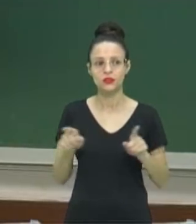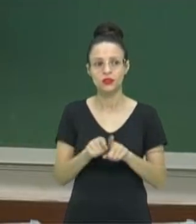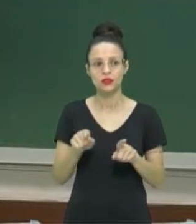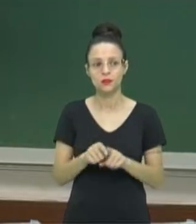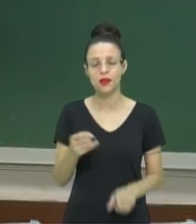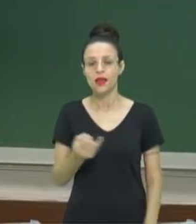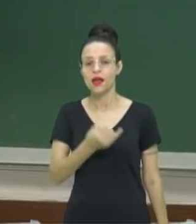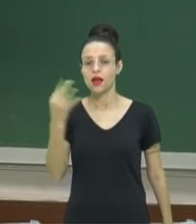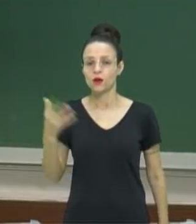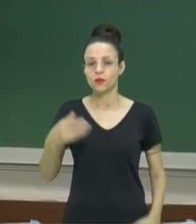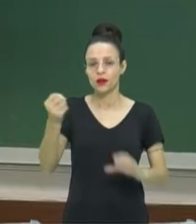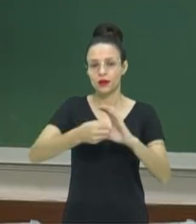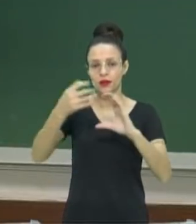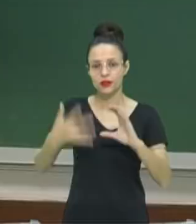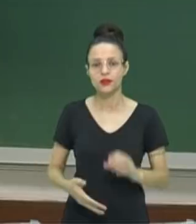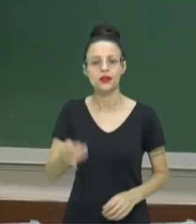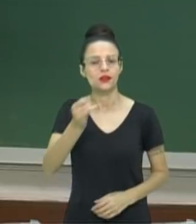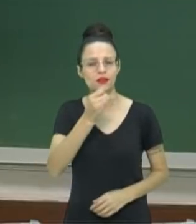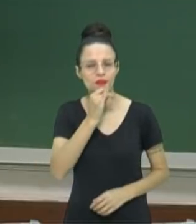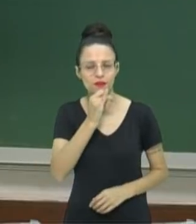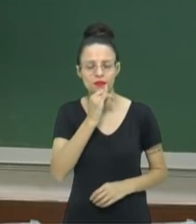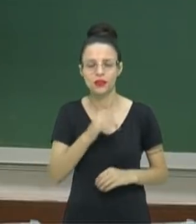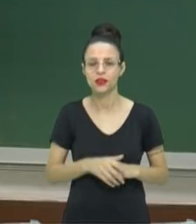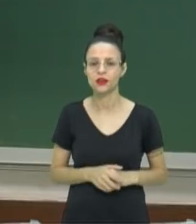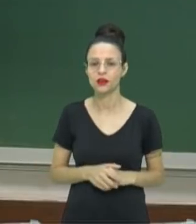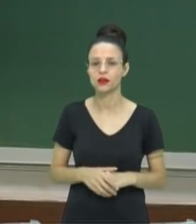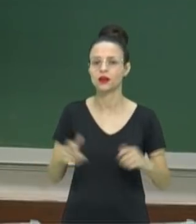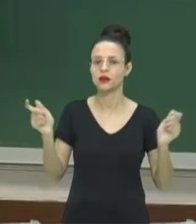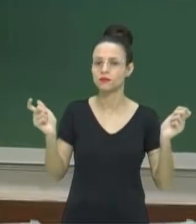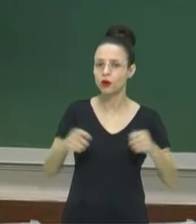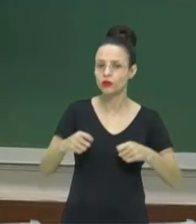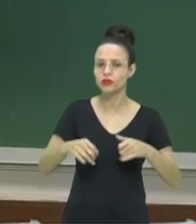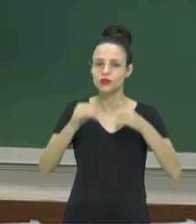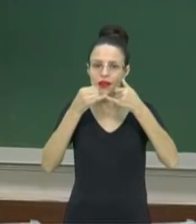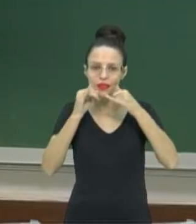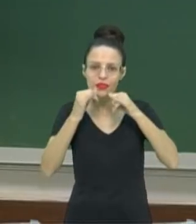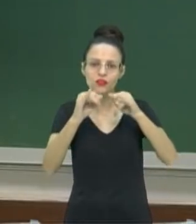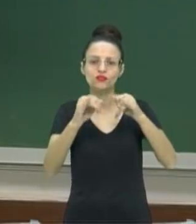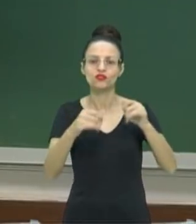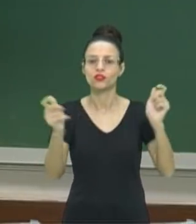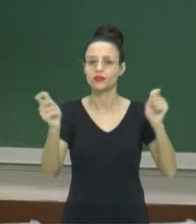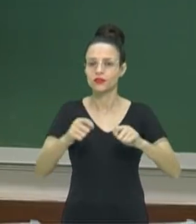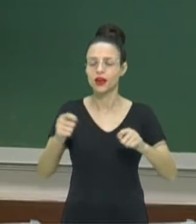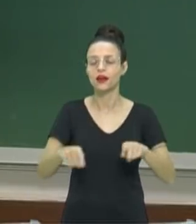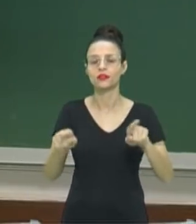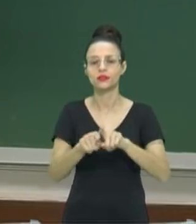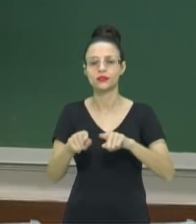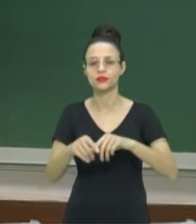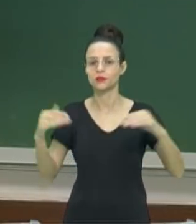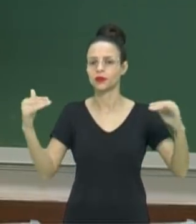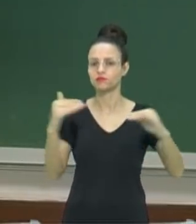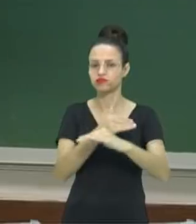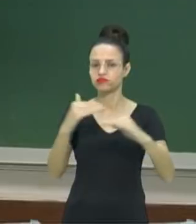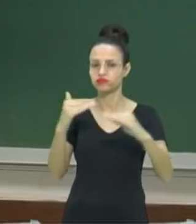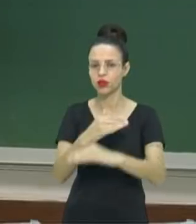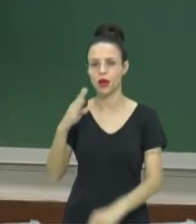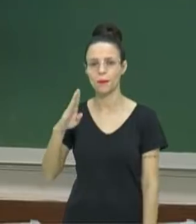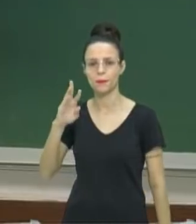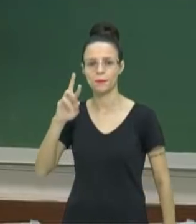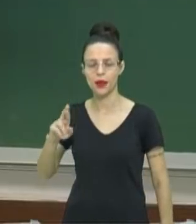algumas características ali como potencial de geração de energia, as rodovias e ferrovias que